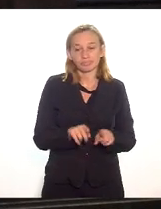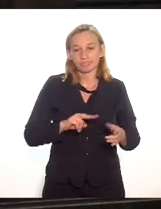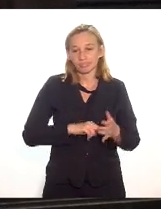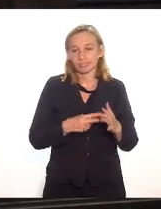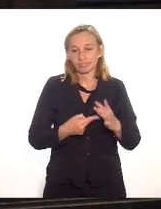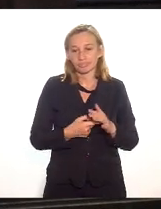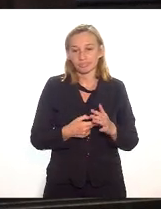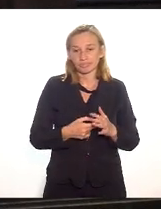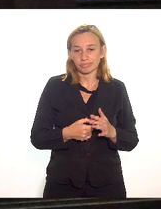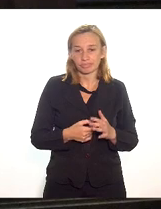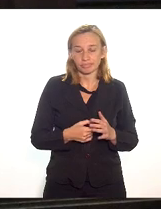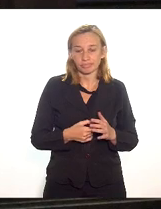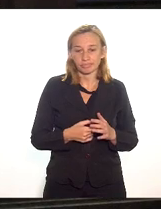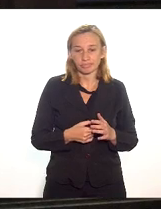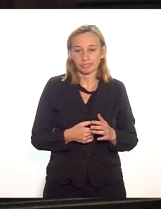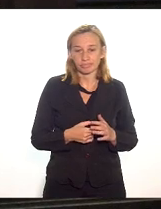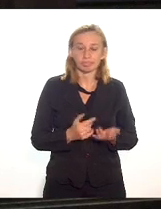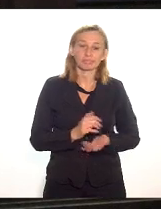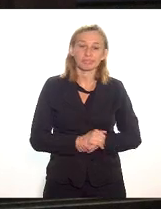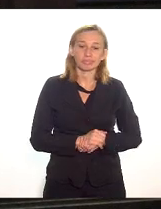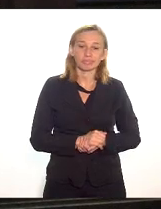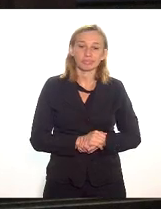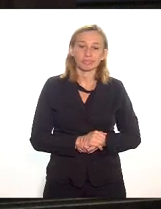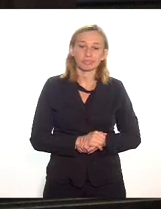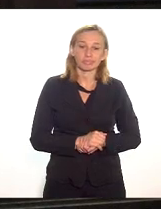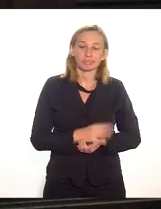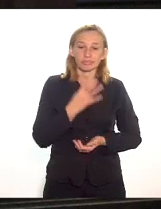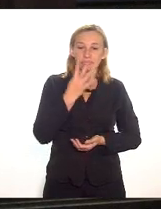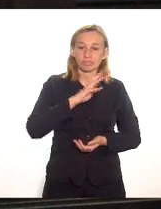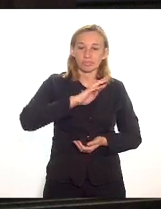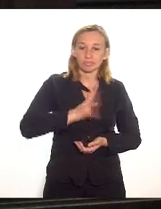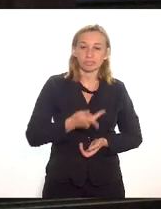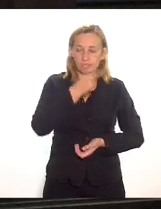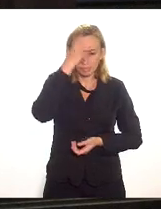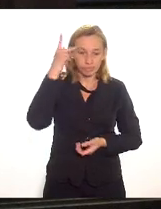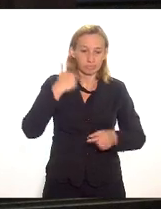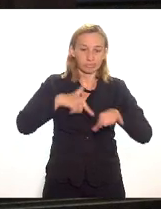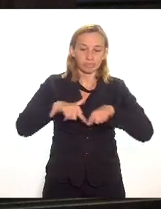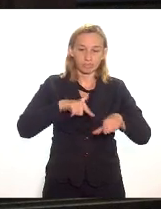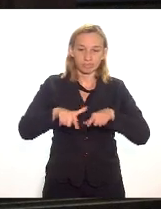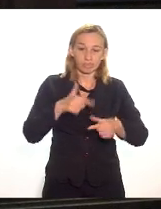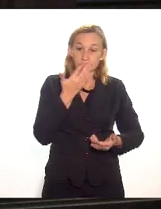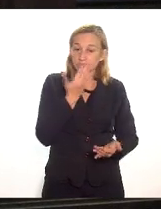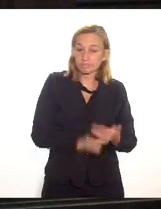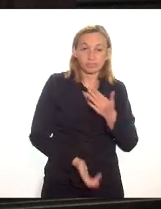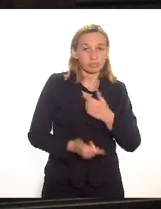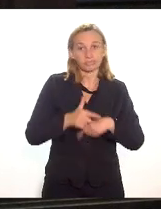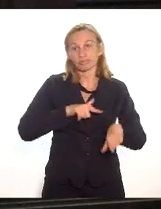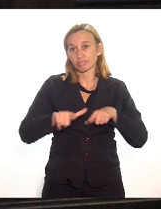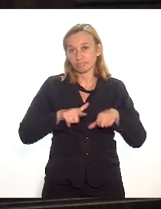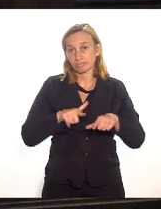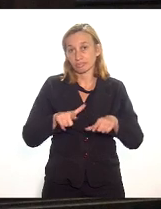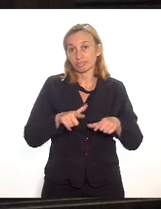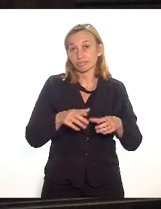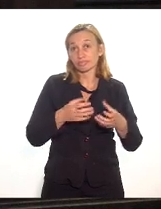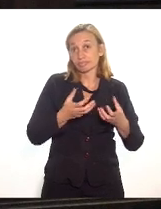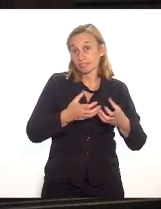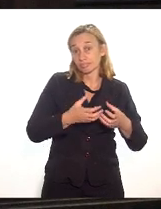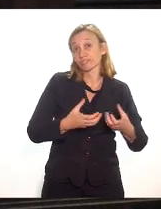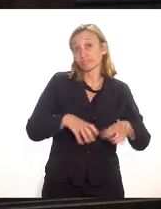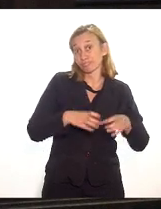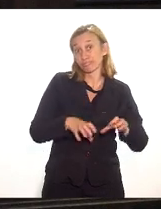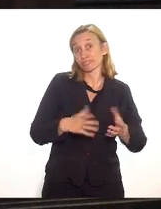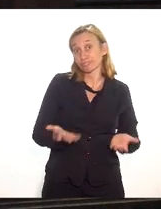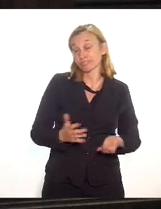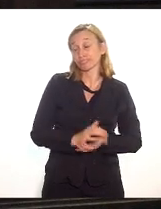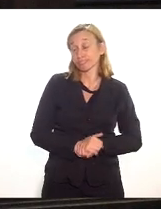colocar na rua da amargura 4 mil trabalhadores e trabalhadoras concursados. Não entraram pela